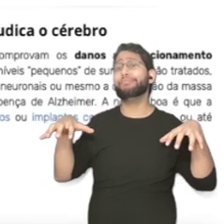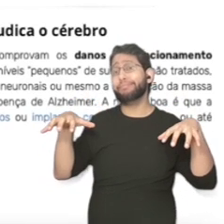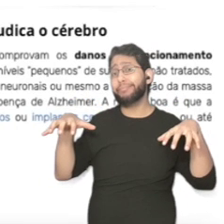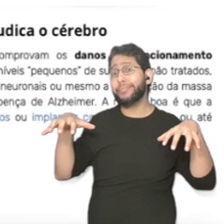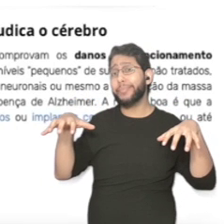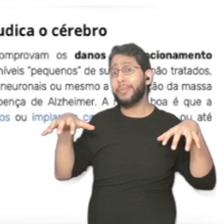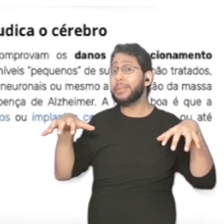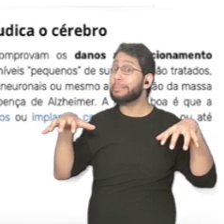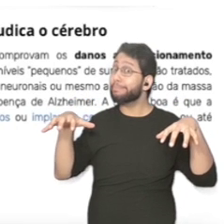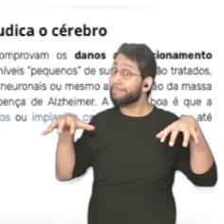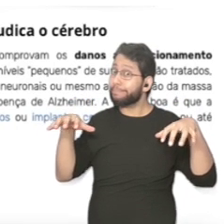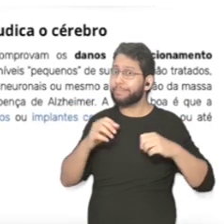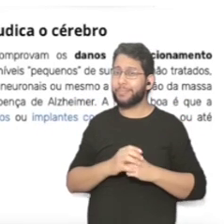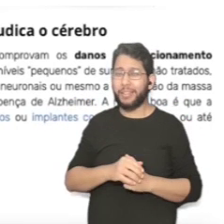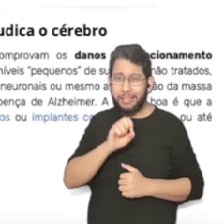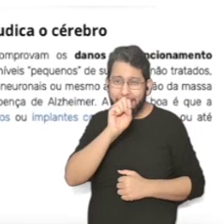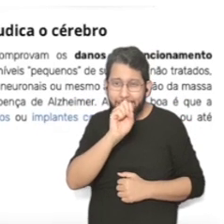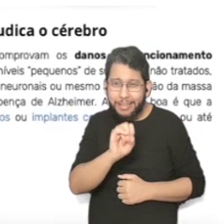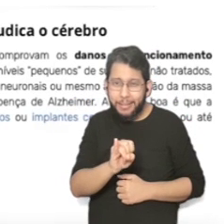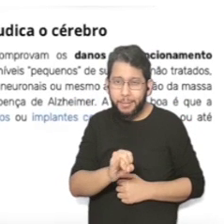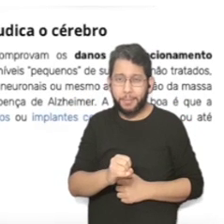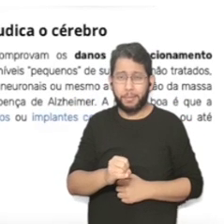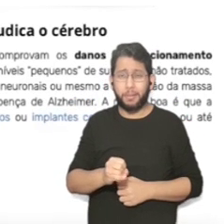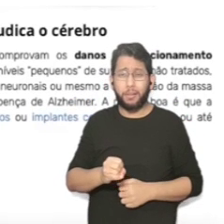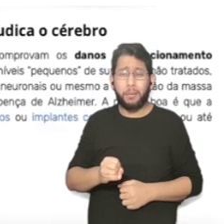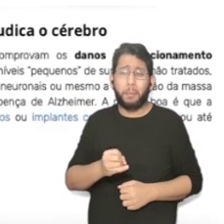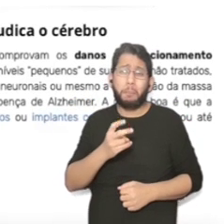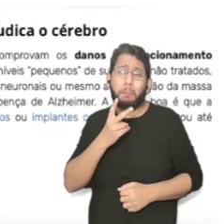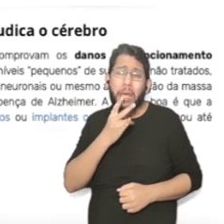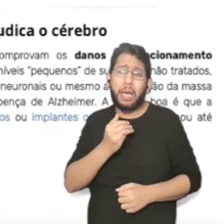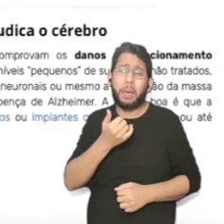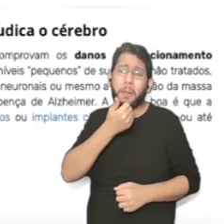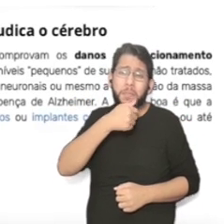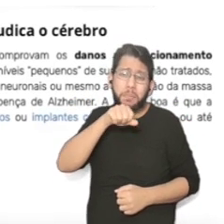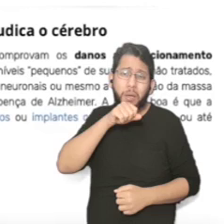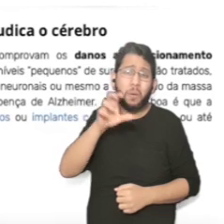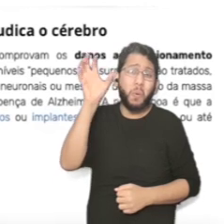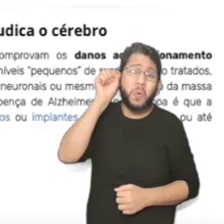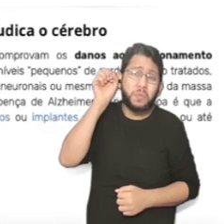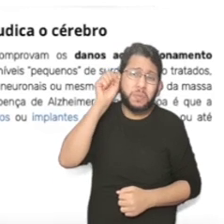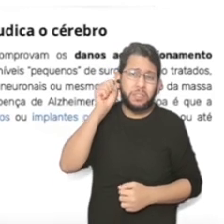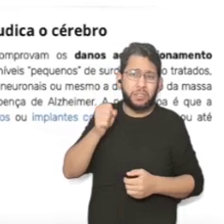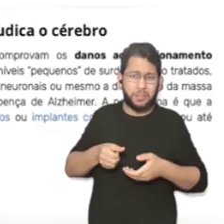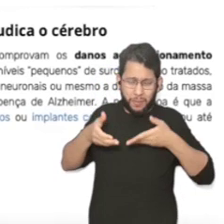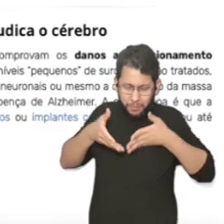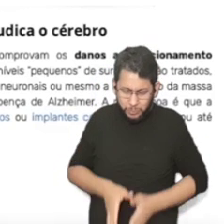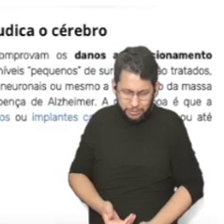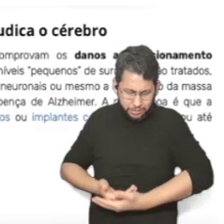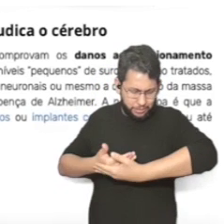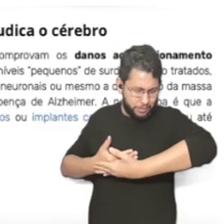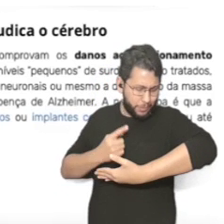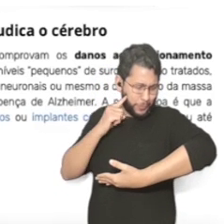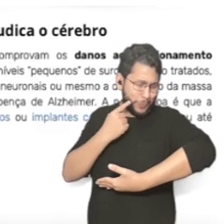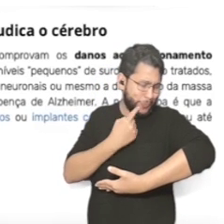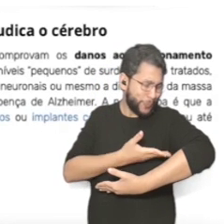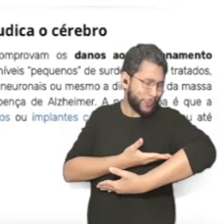isso para eles, qual é a tendência de um pai que tem um bebê surdo, que acabou de ser